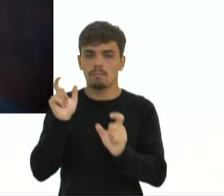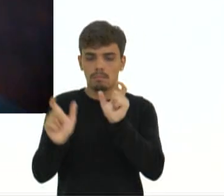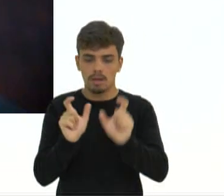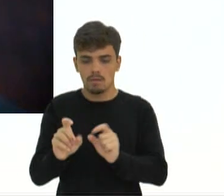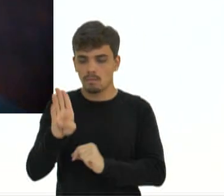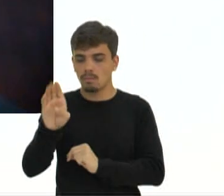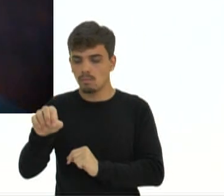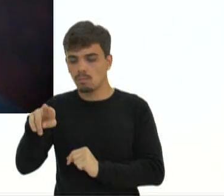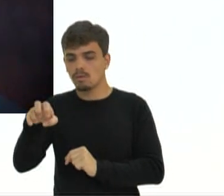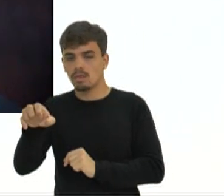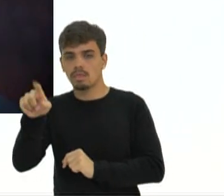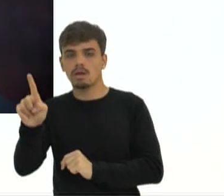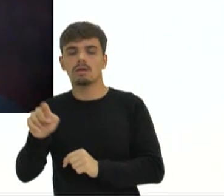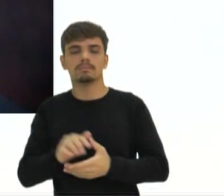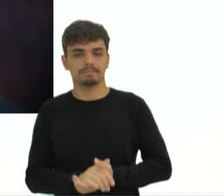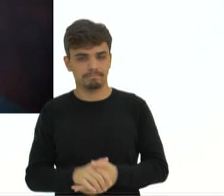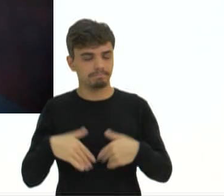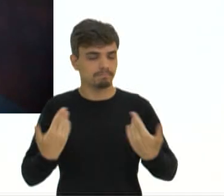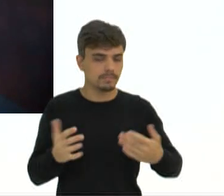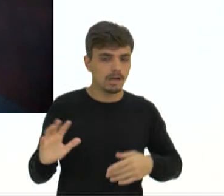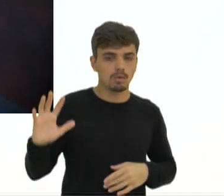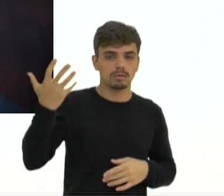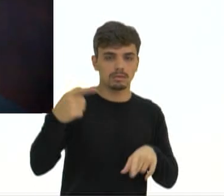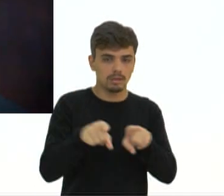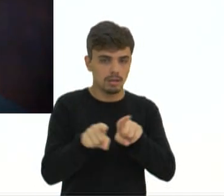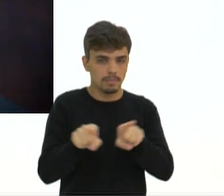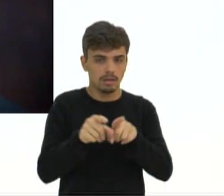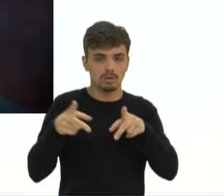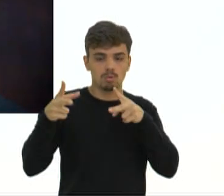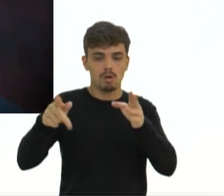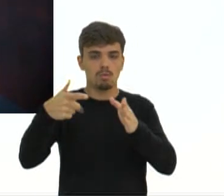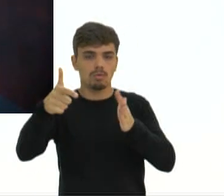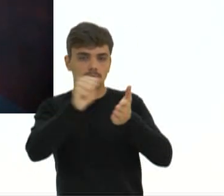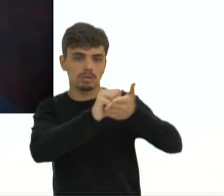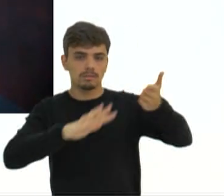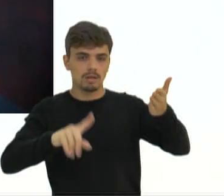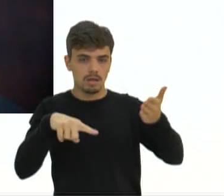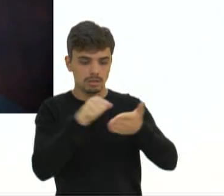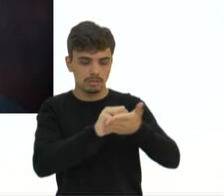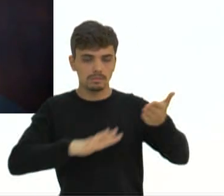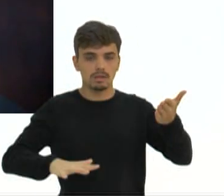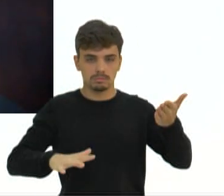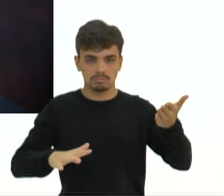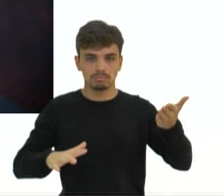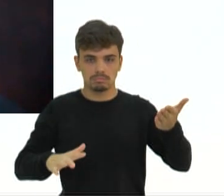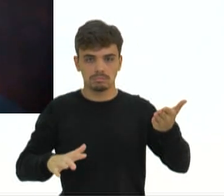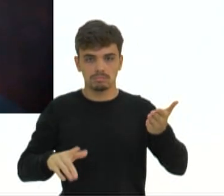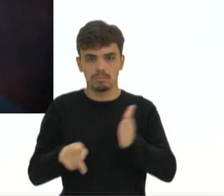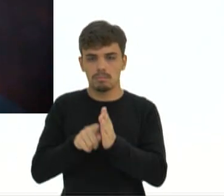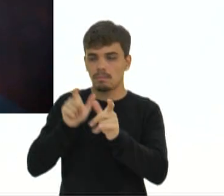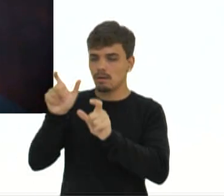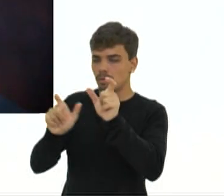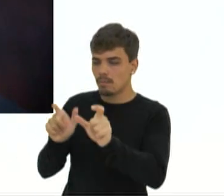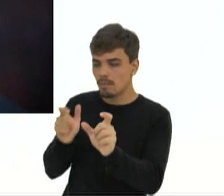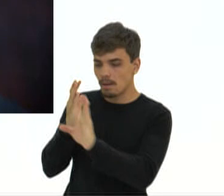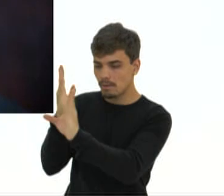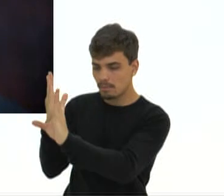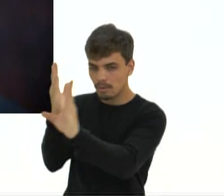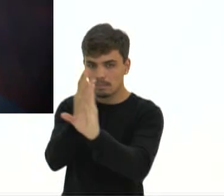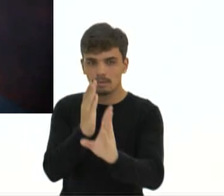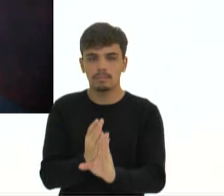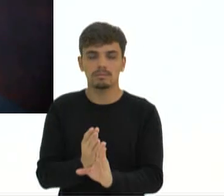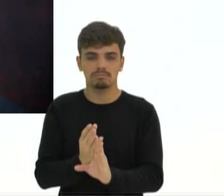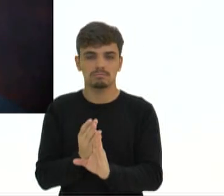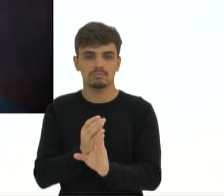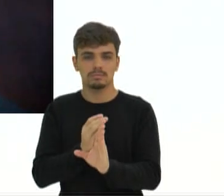boné, né? E isso também acontece nesse outro exercício, que é um exercício de caça-palavras, né? Onde,